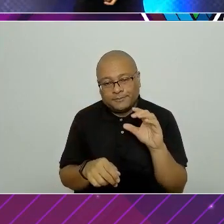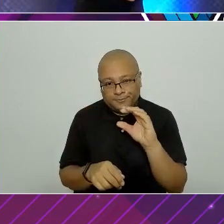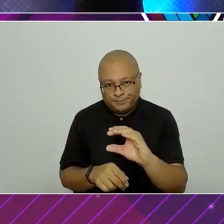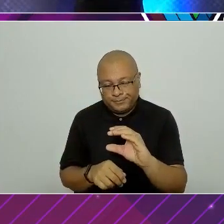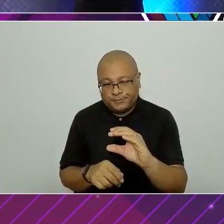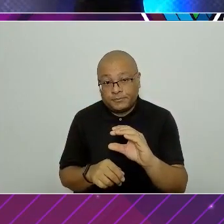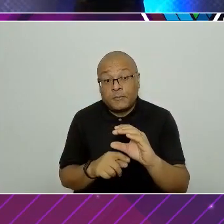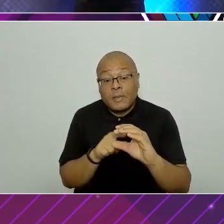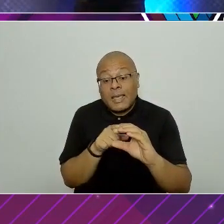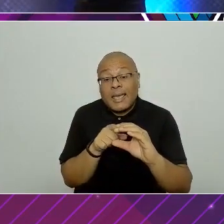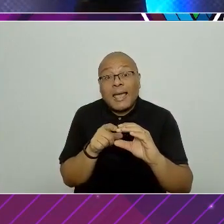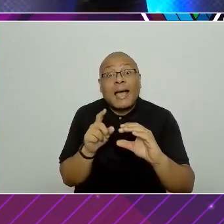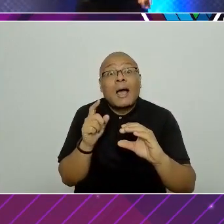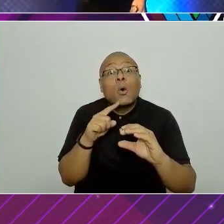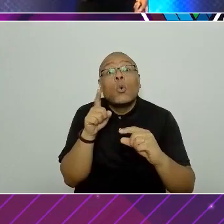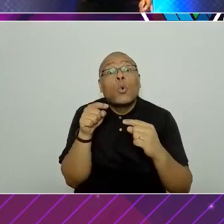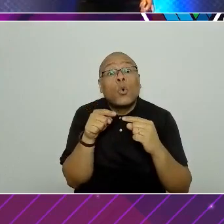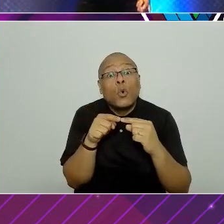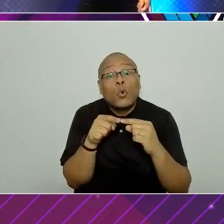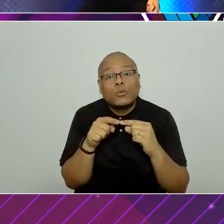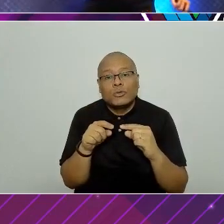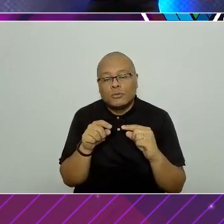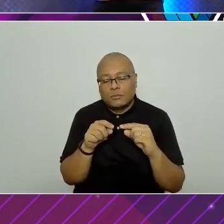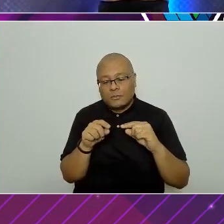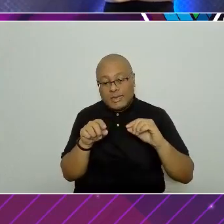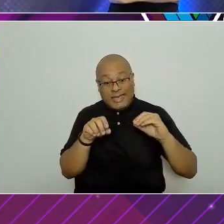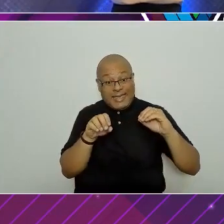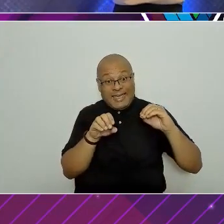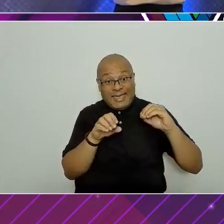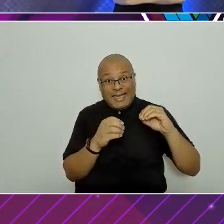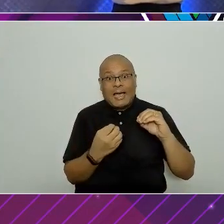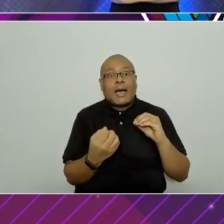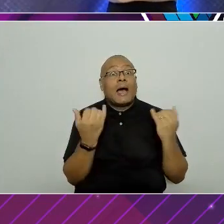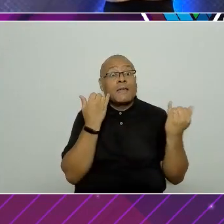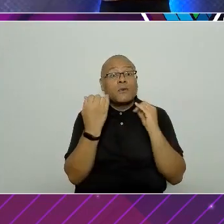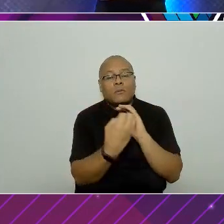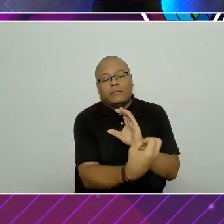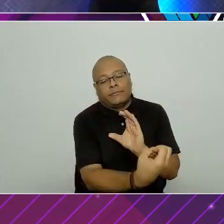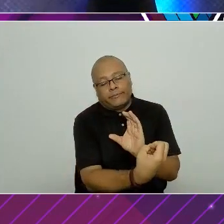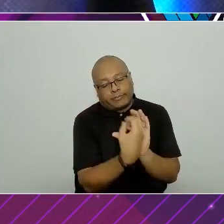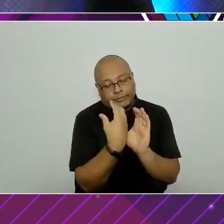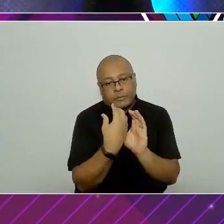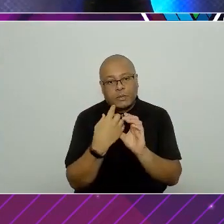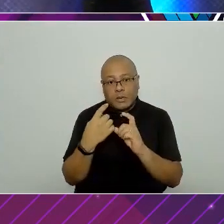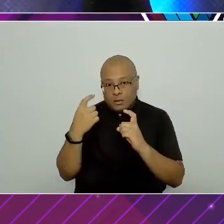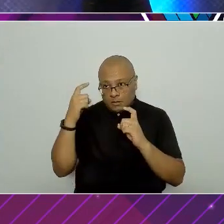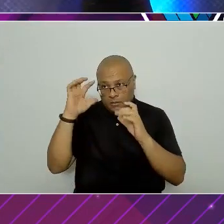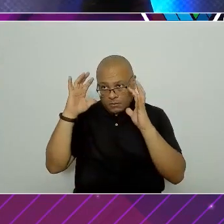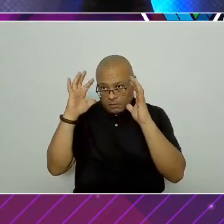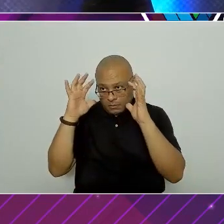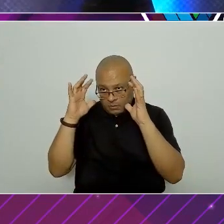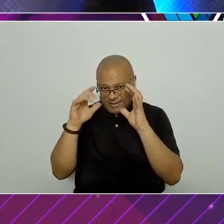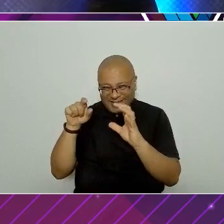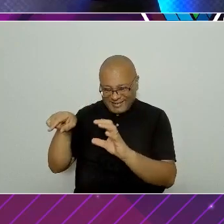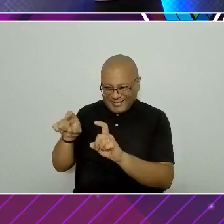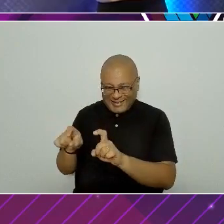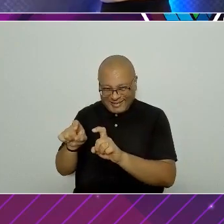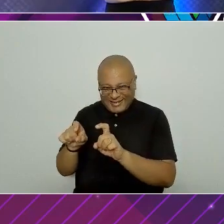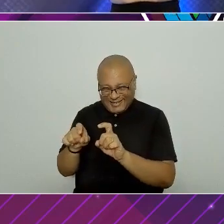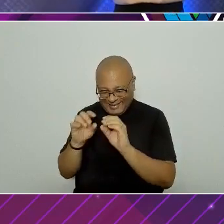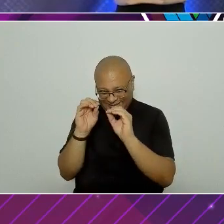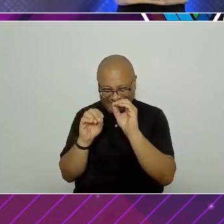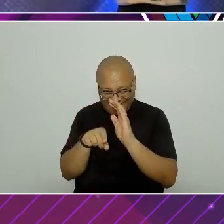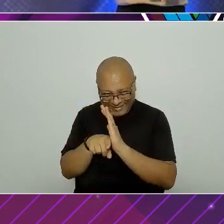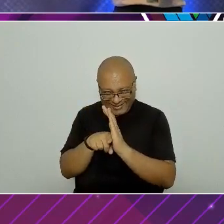que essa rede neural ela consiga processar essa informação e me dar a resposta certa. Eu quero que ela identifique nessa imagem quem que é esse rapaz,